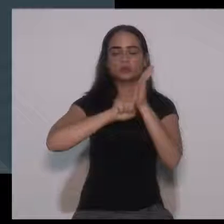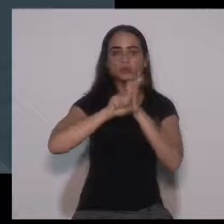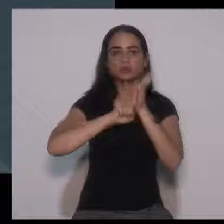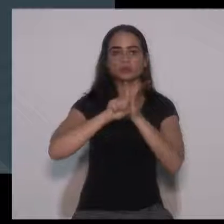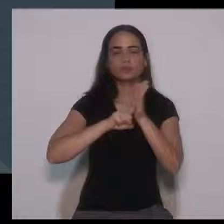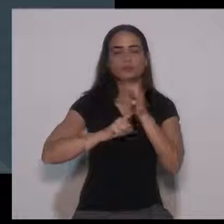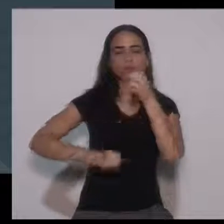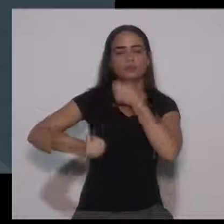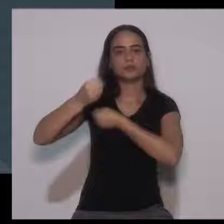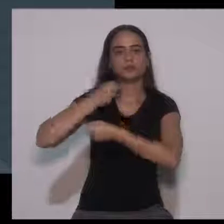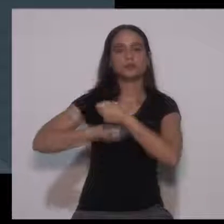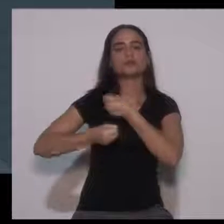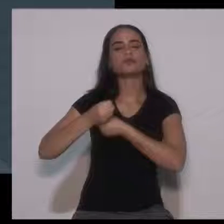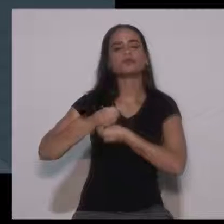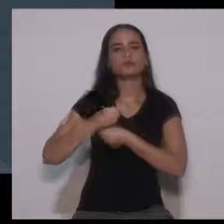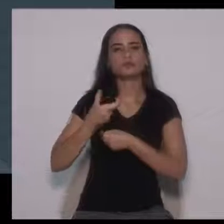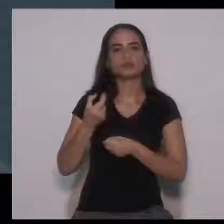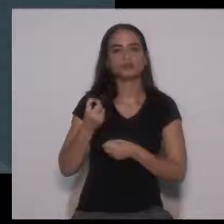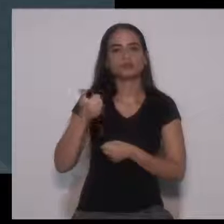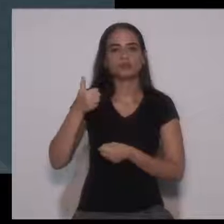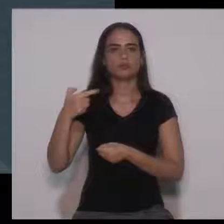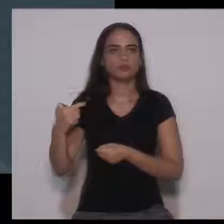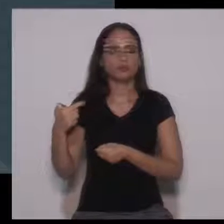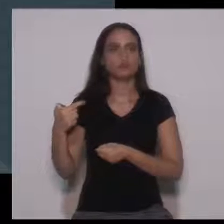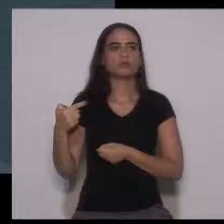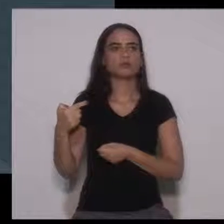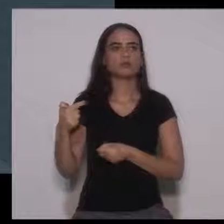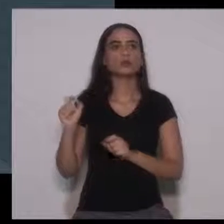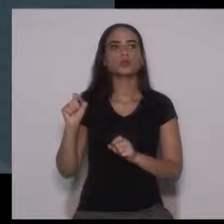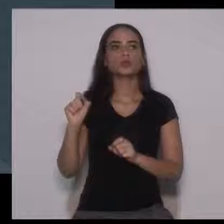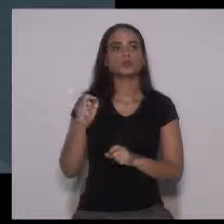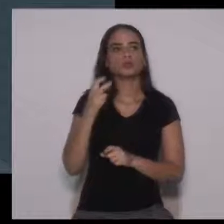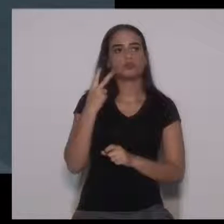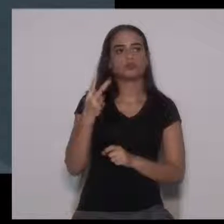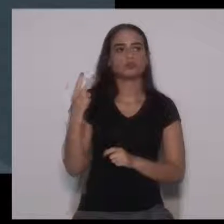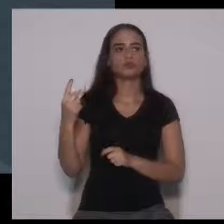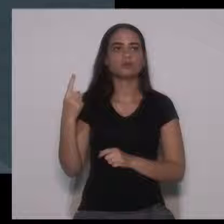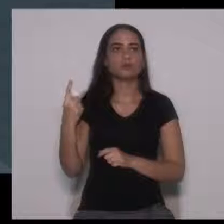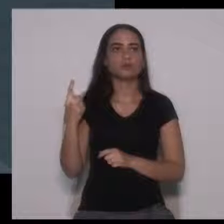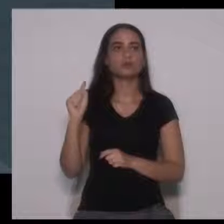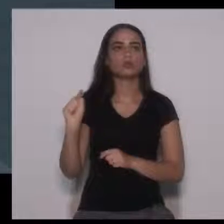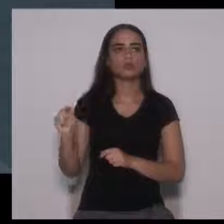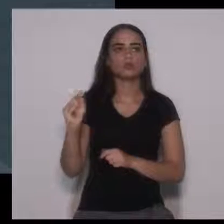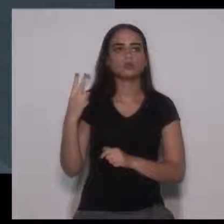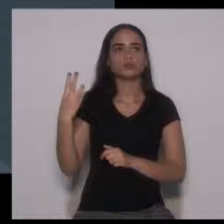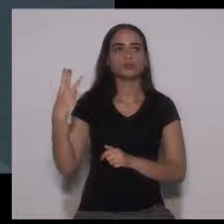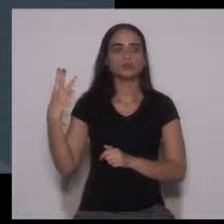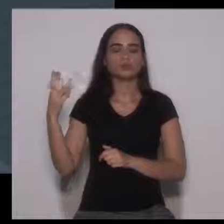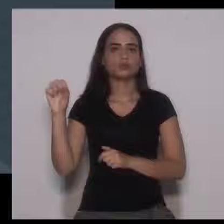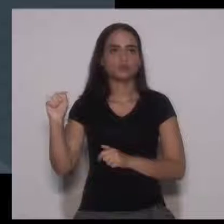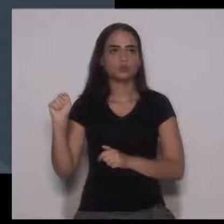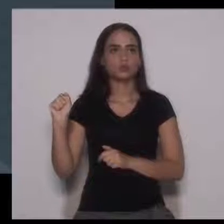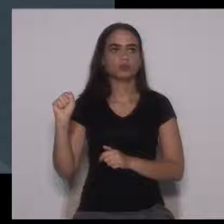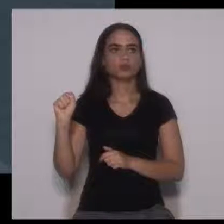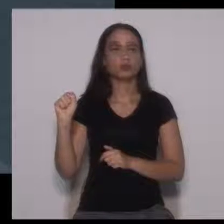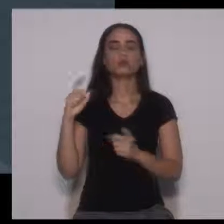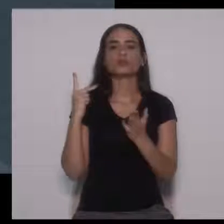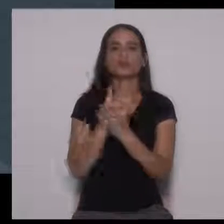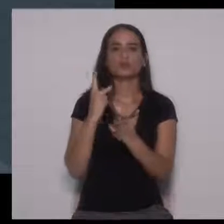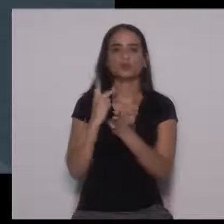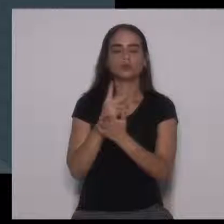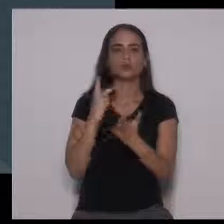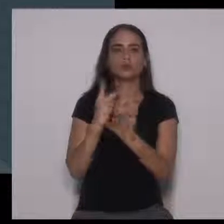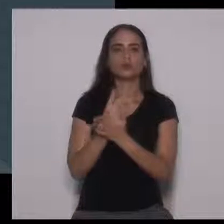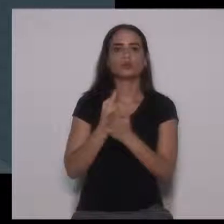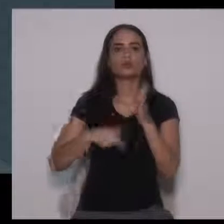2017. Ali diz 221 mil e 238 casos enquadrados na Lei